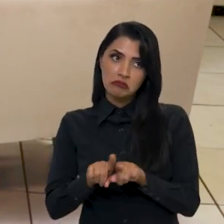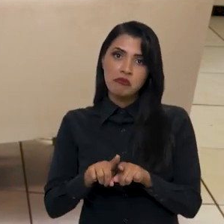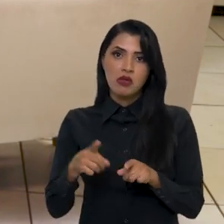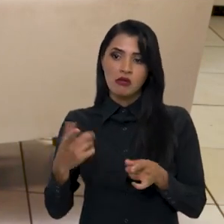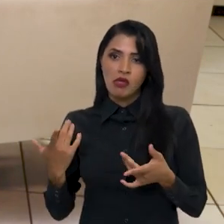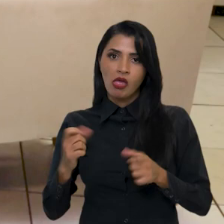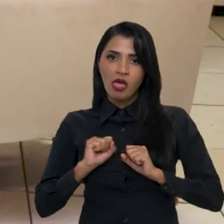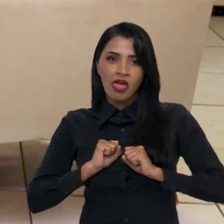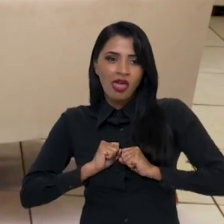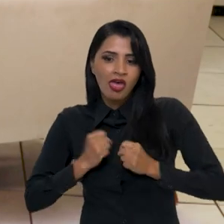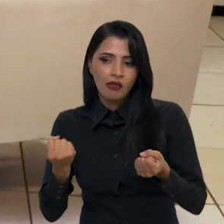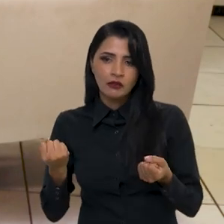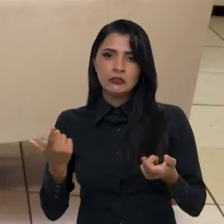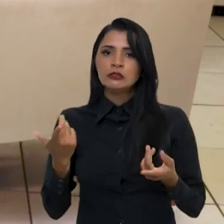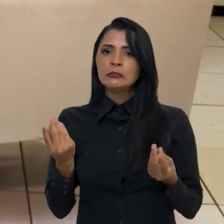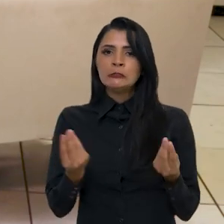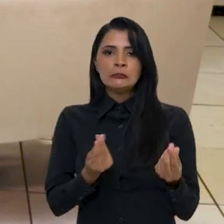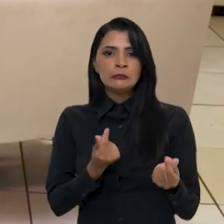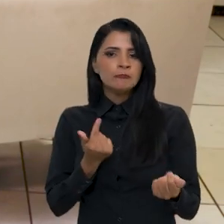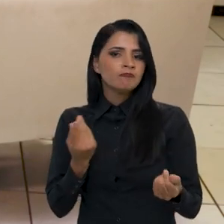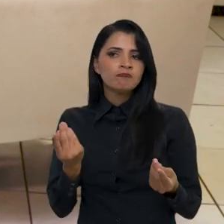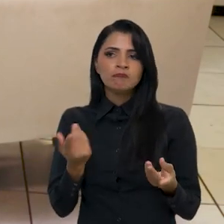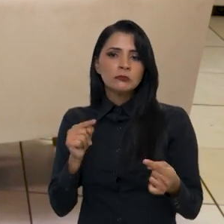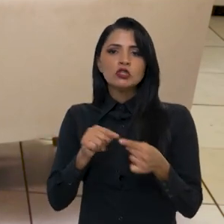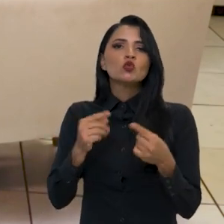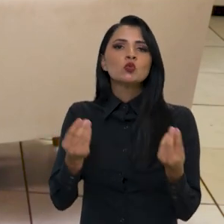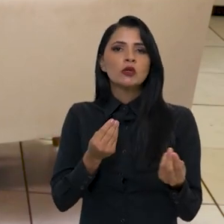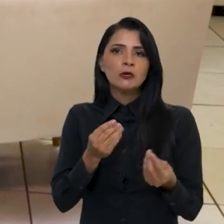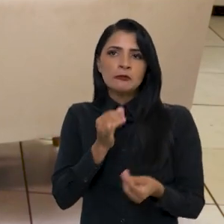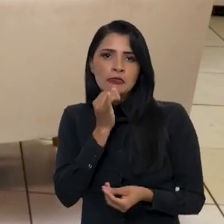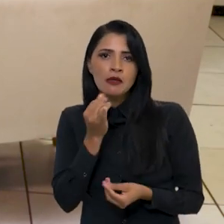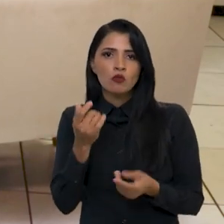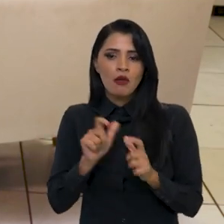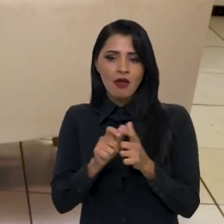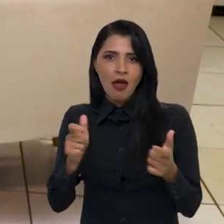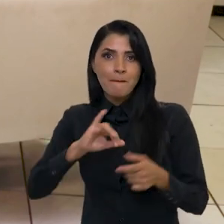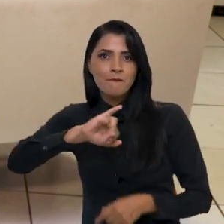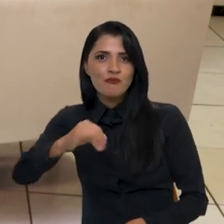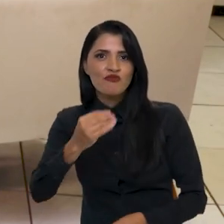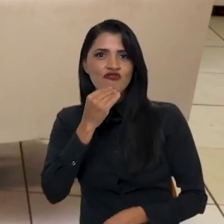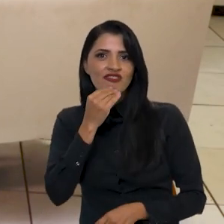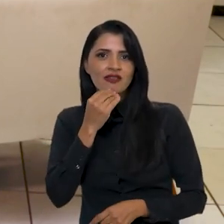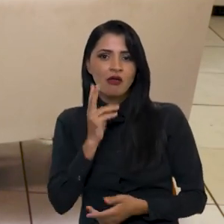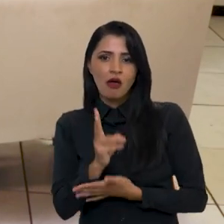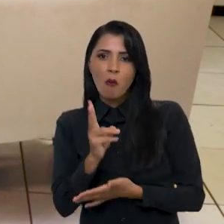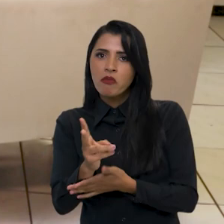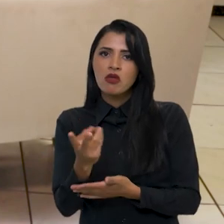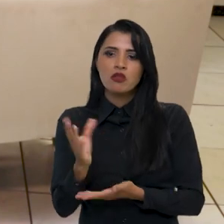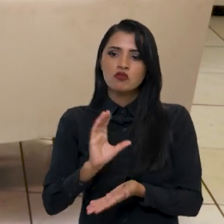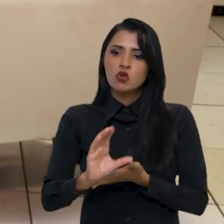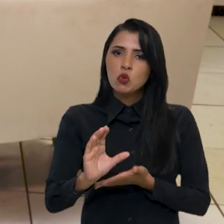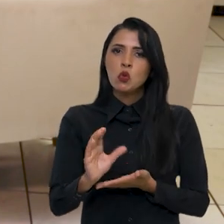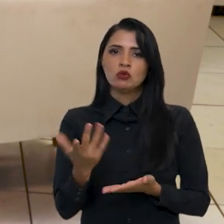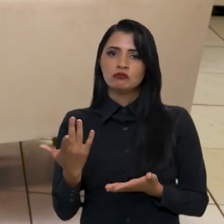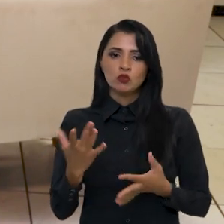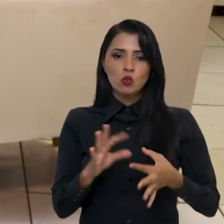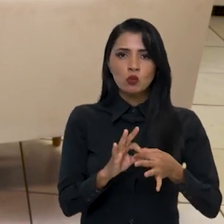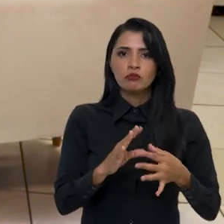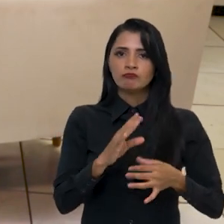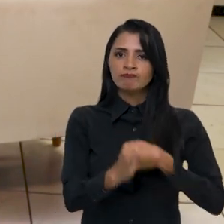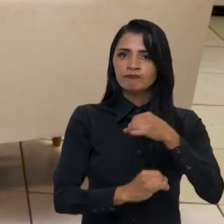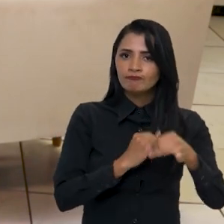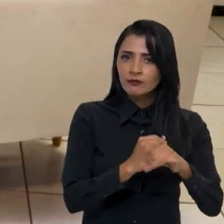também aliar esses esforços no sentido de, vamos dizer, maximizar o aproveitamento dos mesmos recursos. Então, vamos